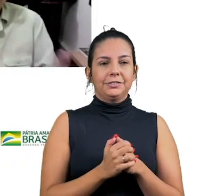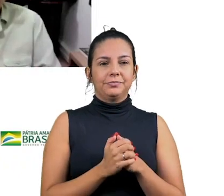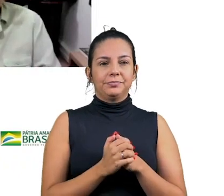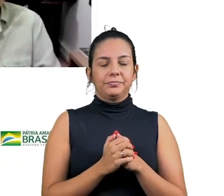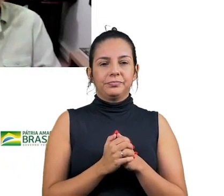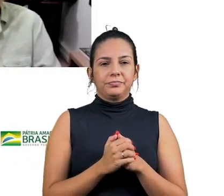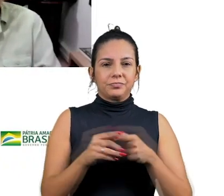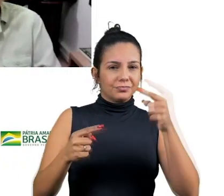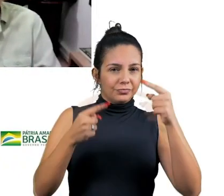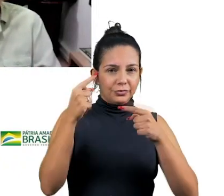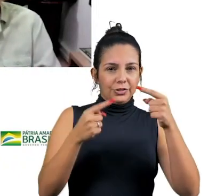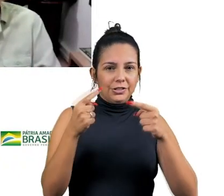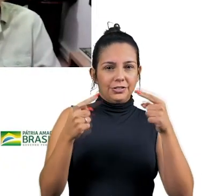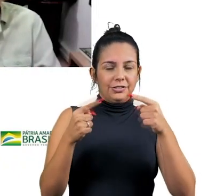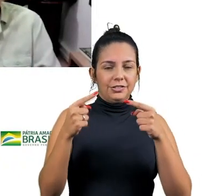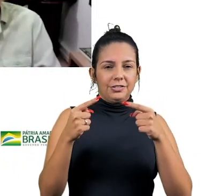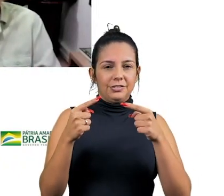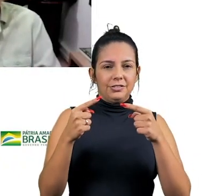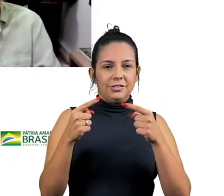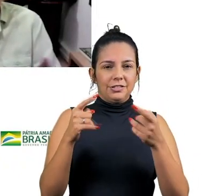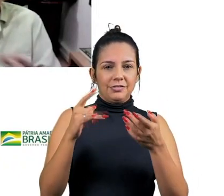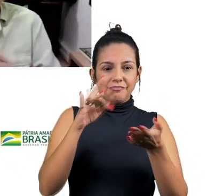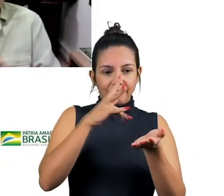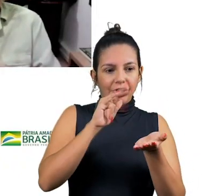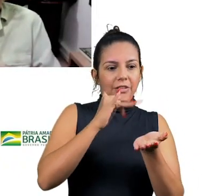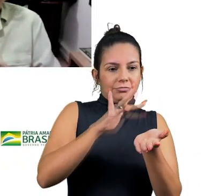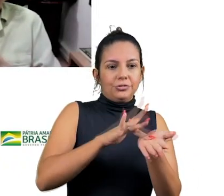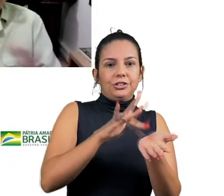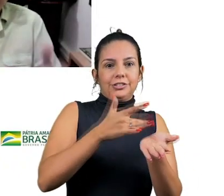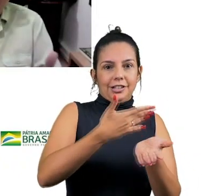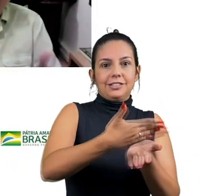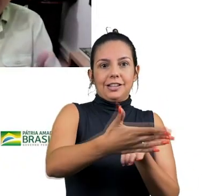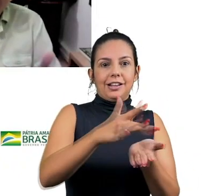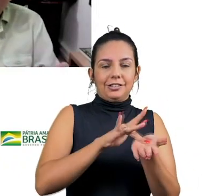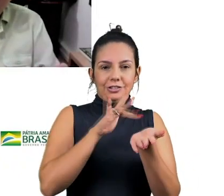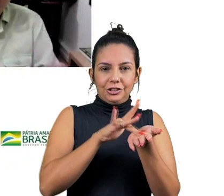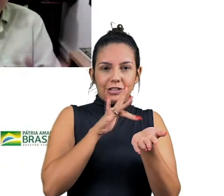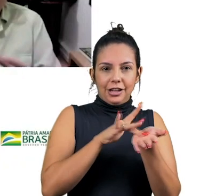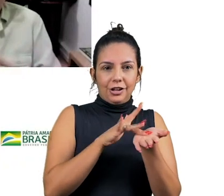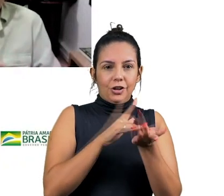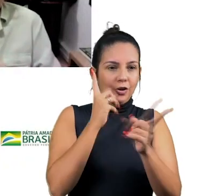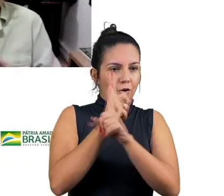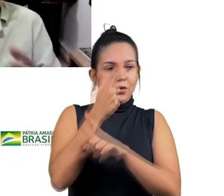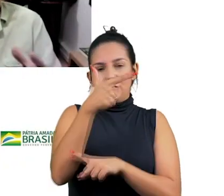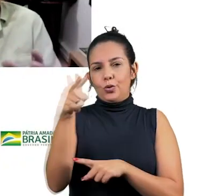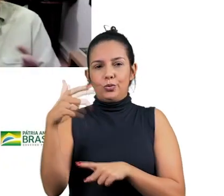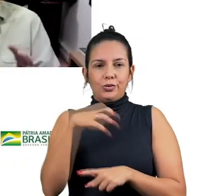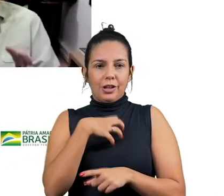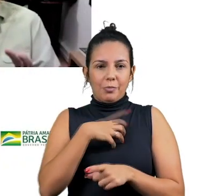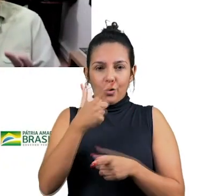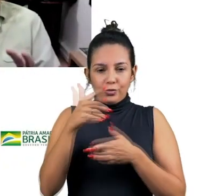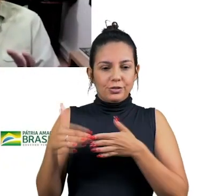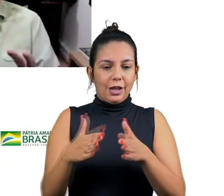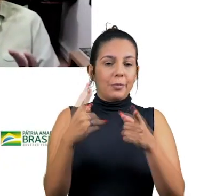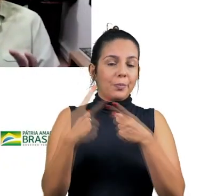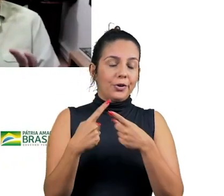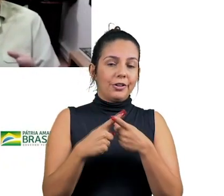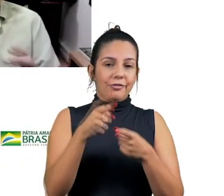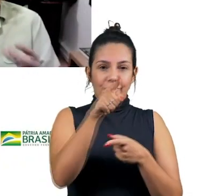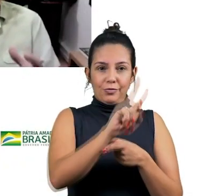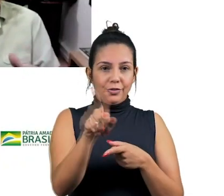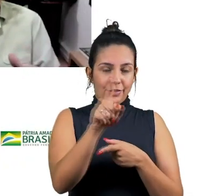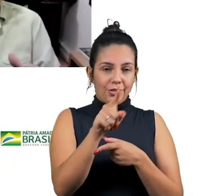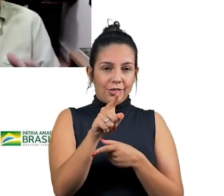A política vai ter que se digitalizar, né? Ela vai ter que encontrar outros caminhos, inclusive porque você